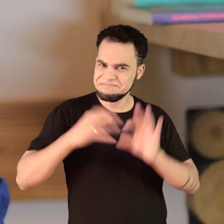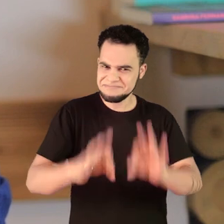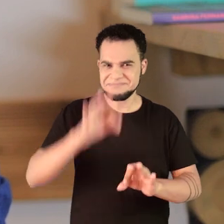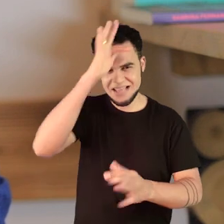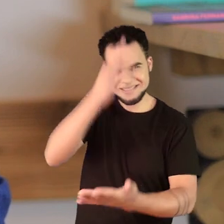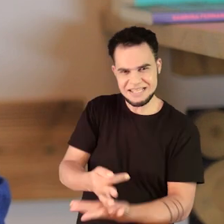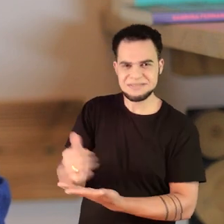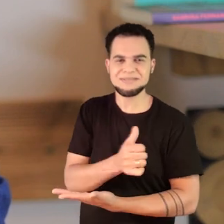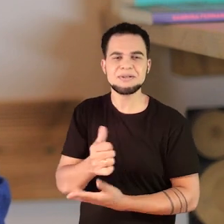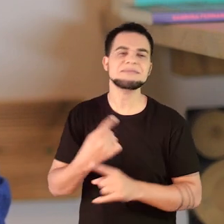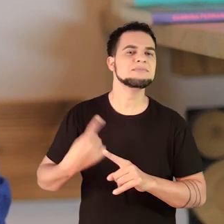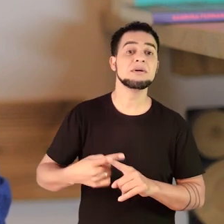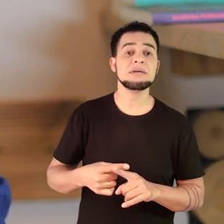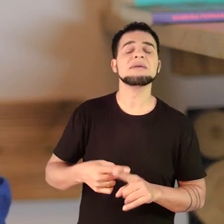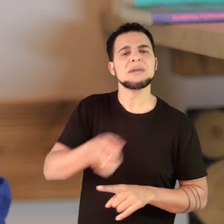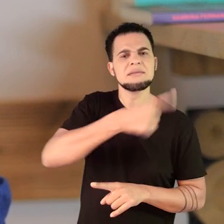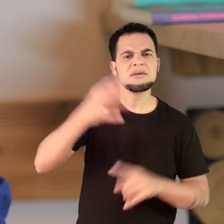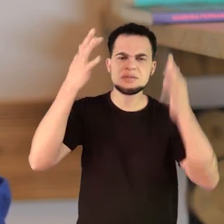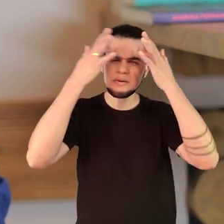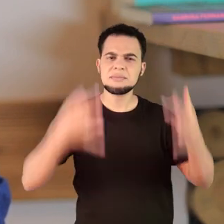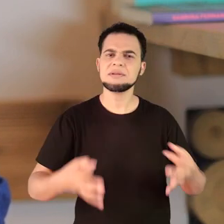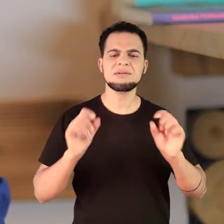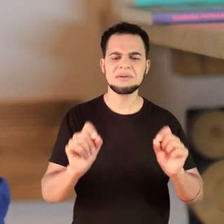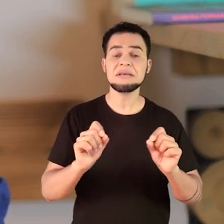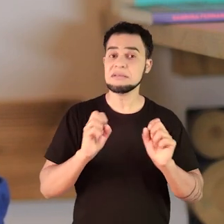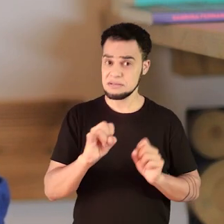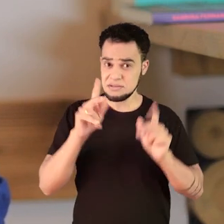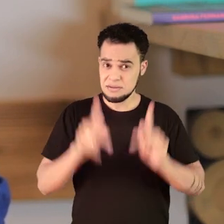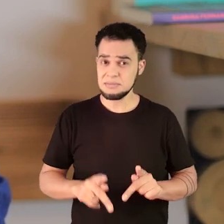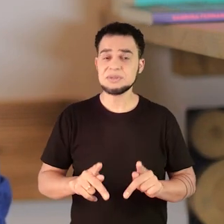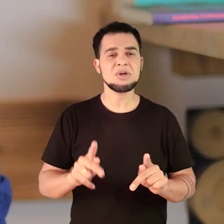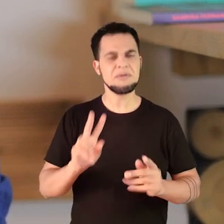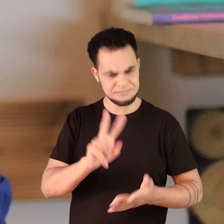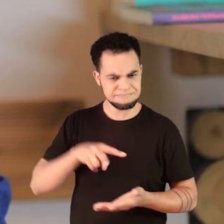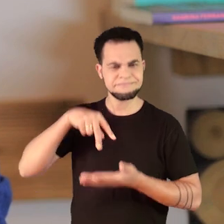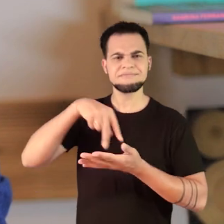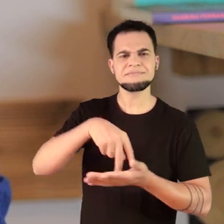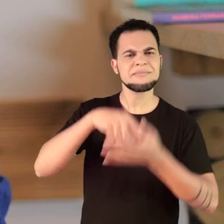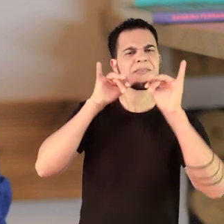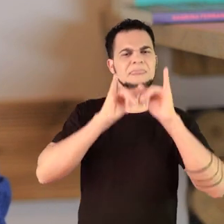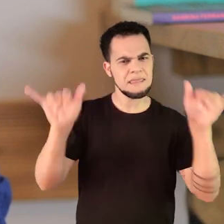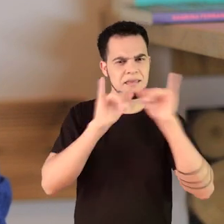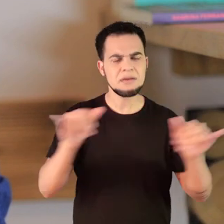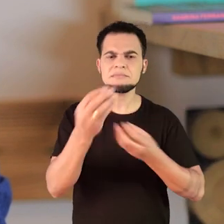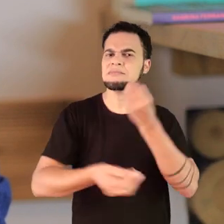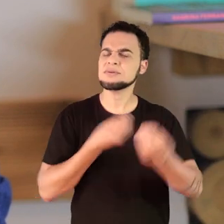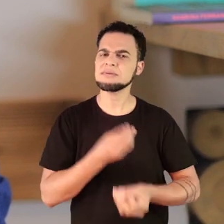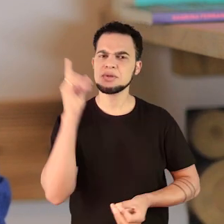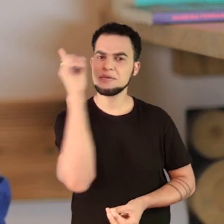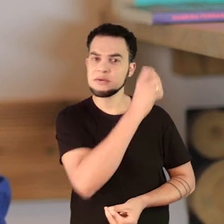11, é para a gente entender que quando uma pessoa vai à rede nacional e conta da dificuldade que